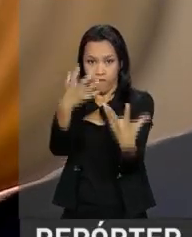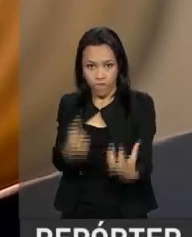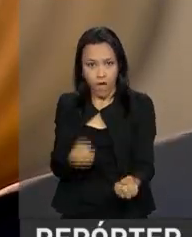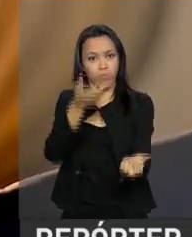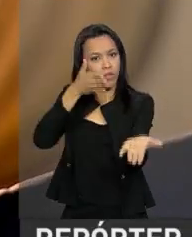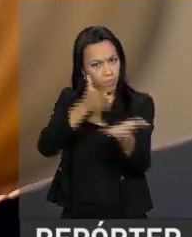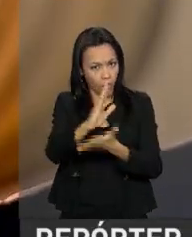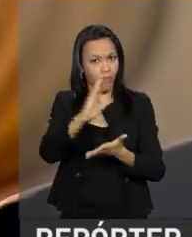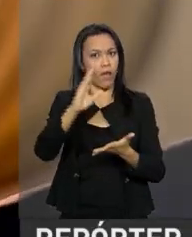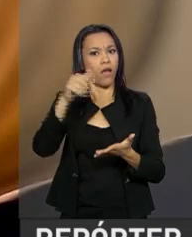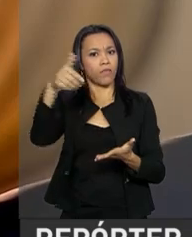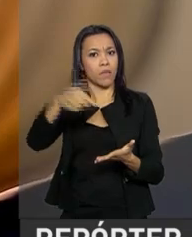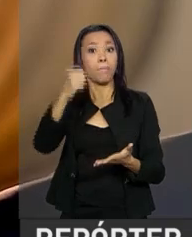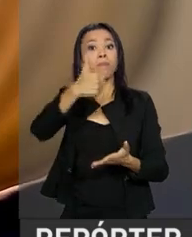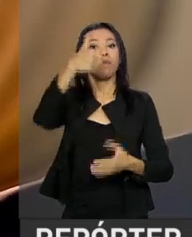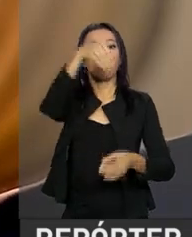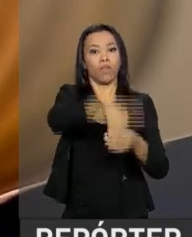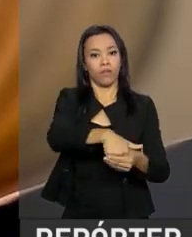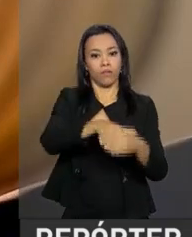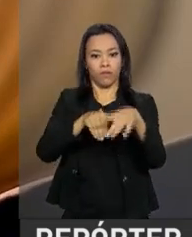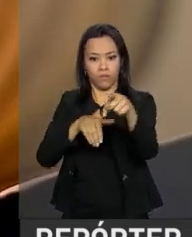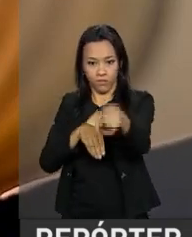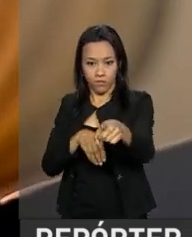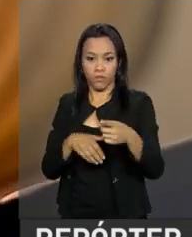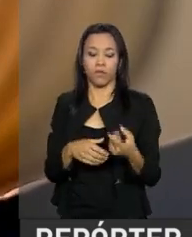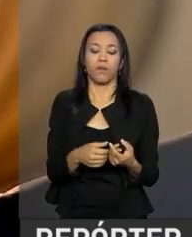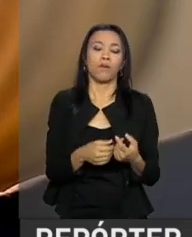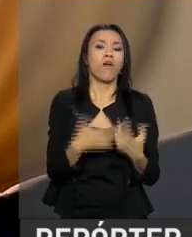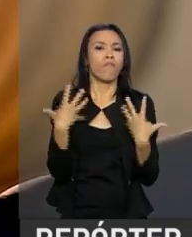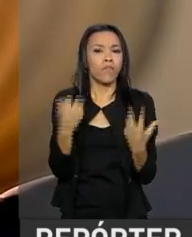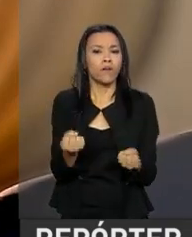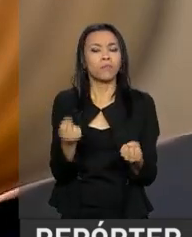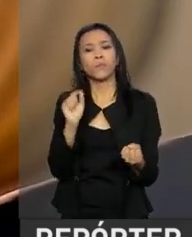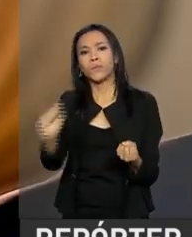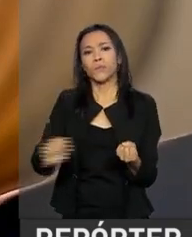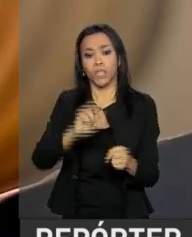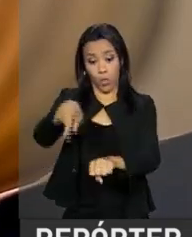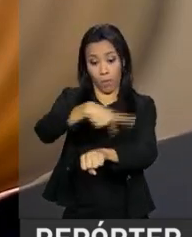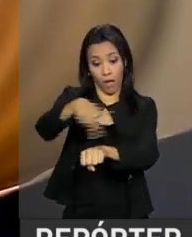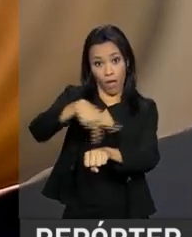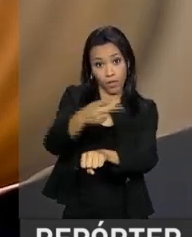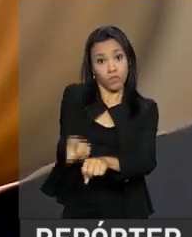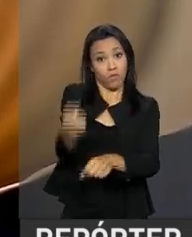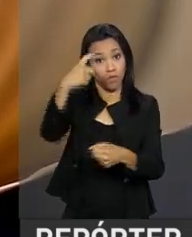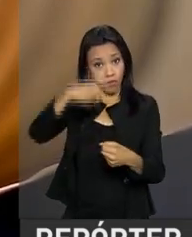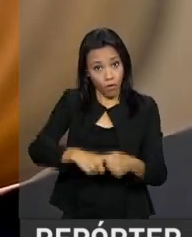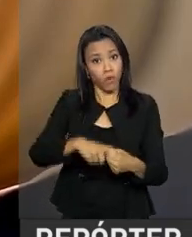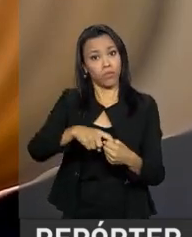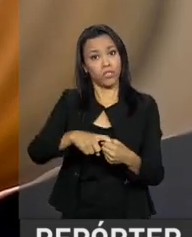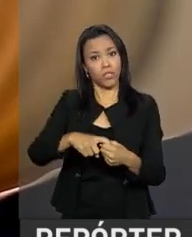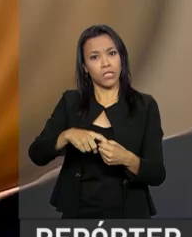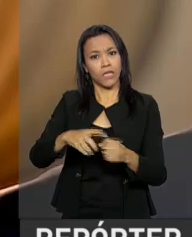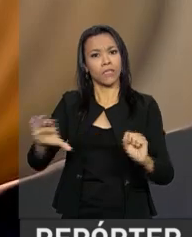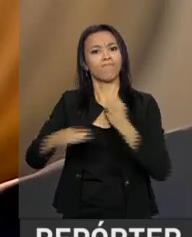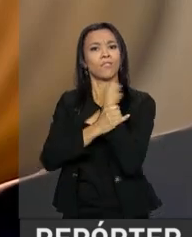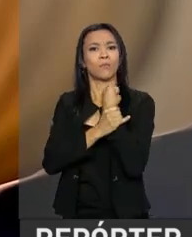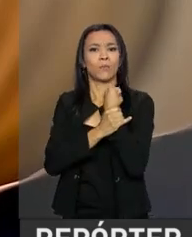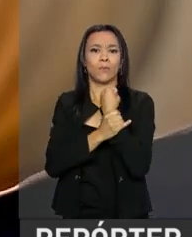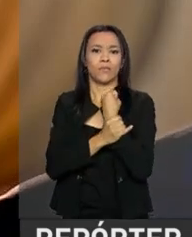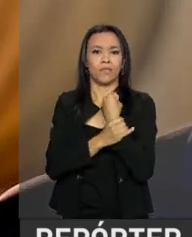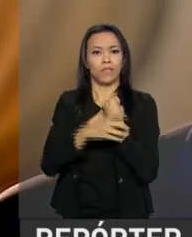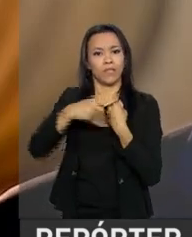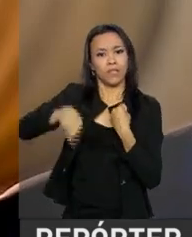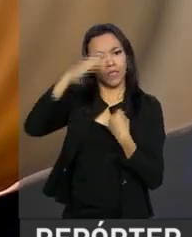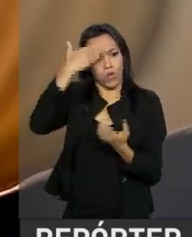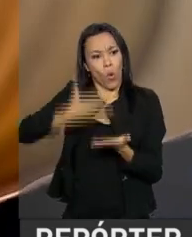turno. Vamos fazer com que o nosso país volte a ter credibilidade e que a